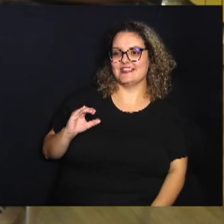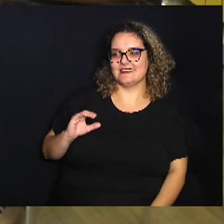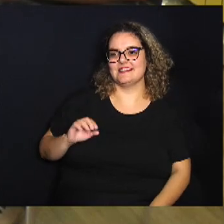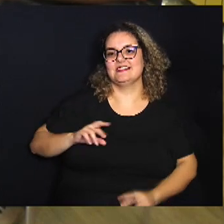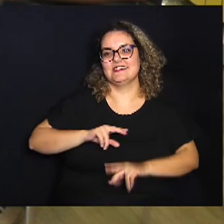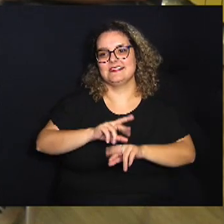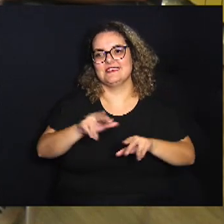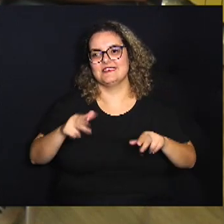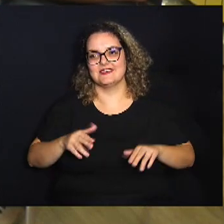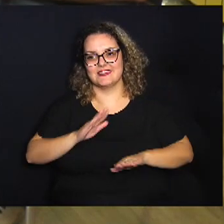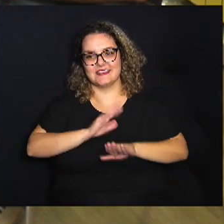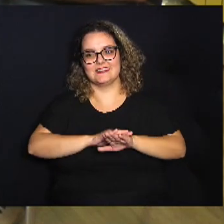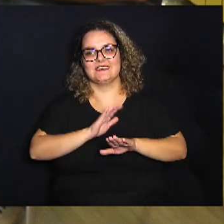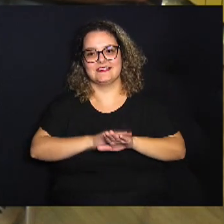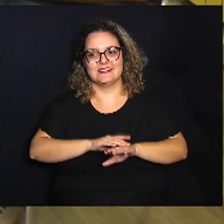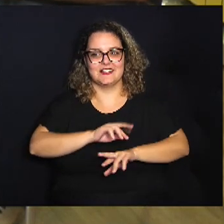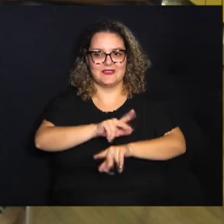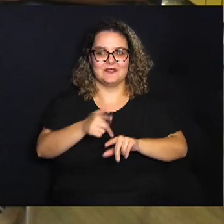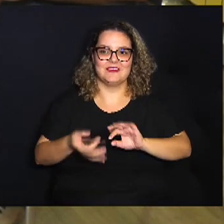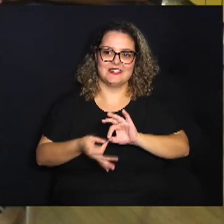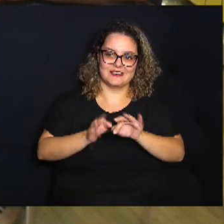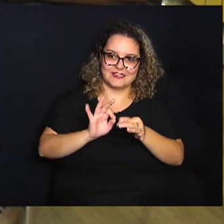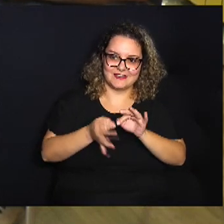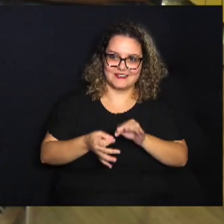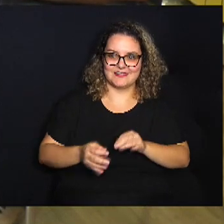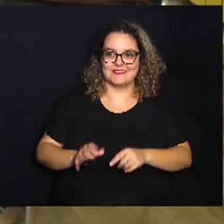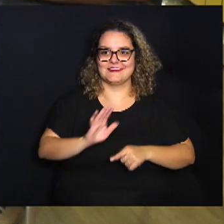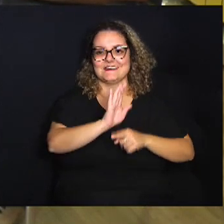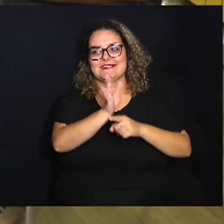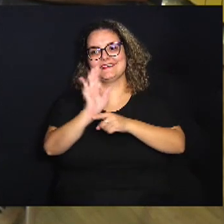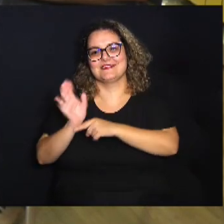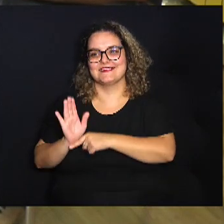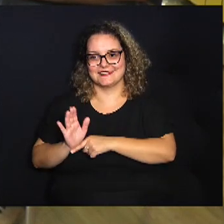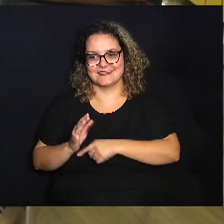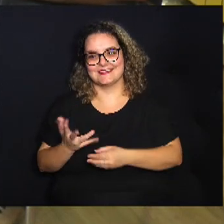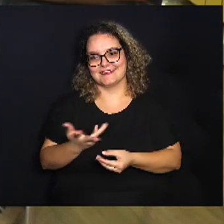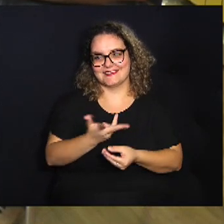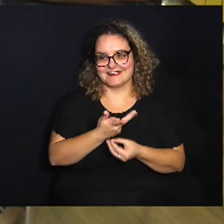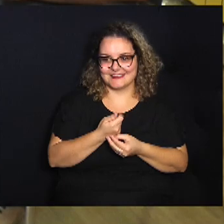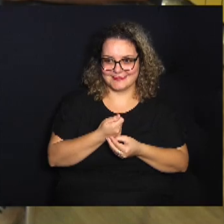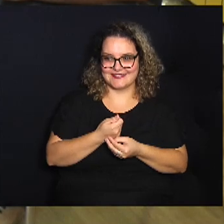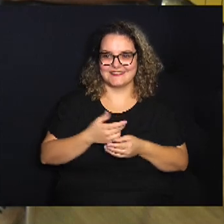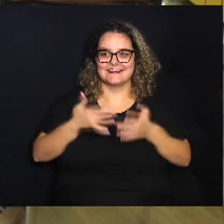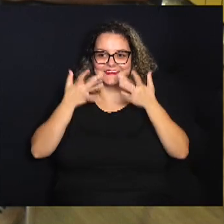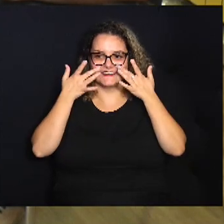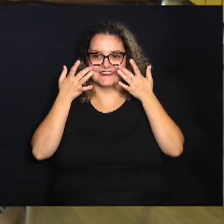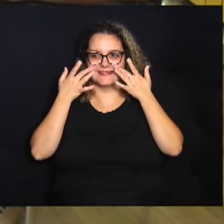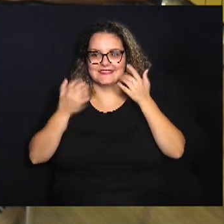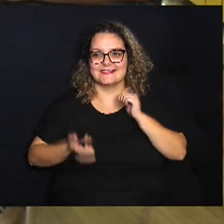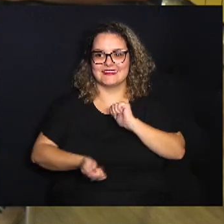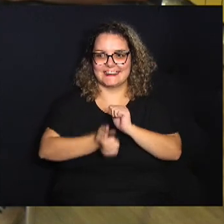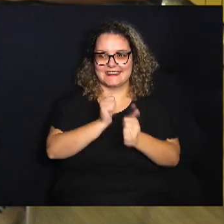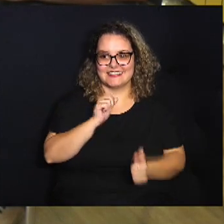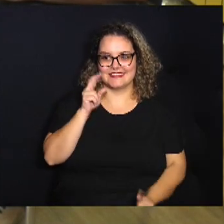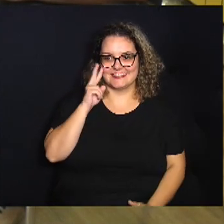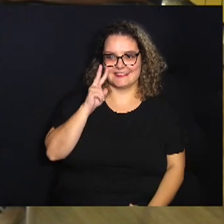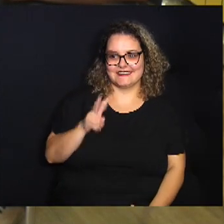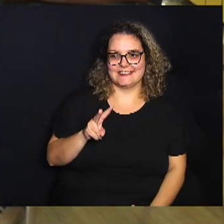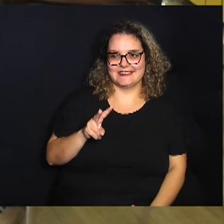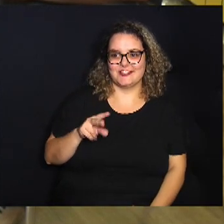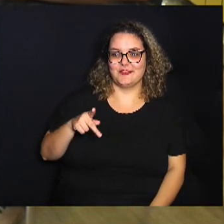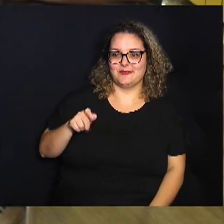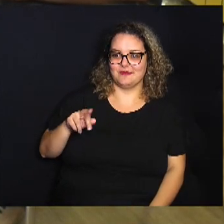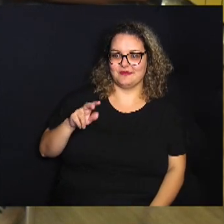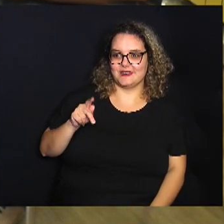diversas atividades, diversas oficinas, cinema, artes, teatro, esporte, né? A gente viu o parkour